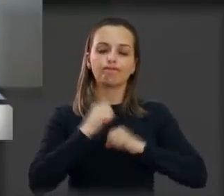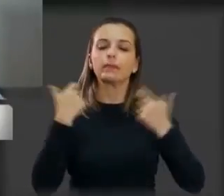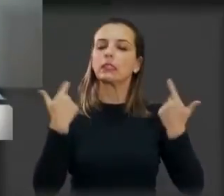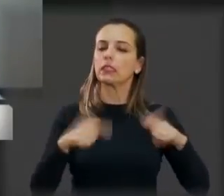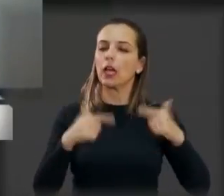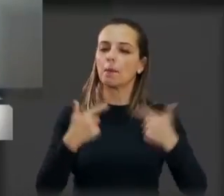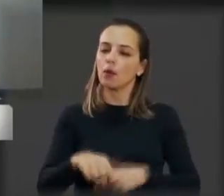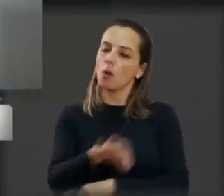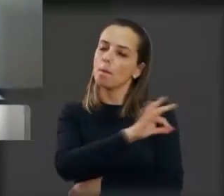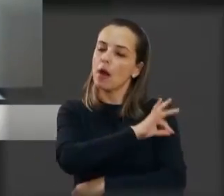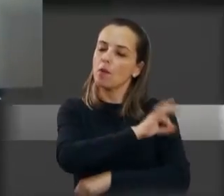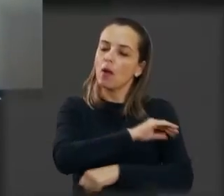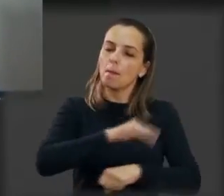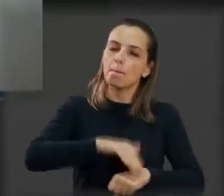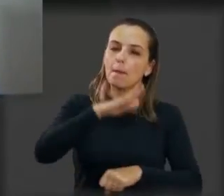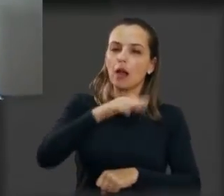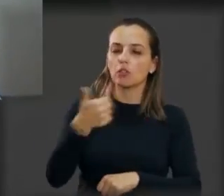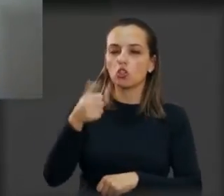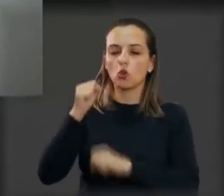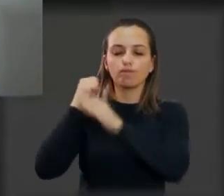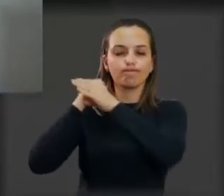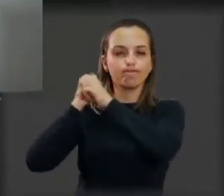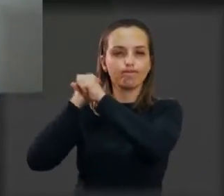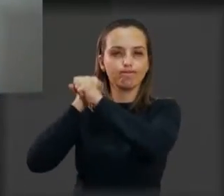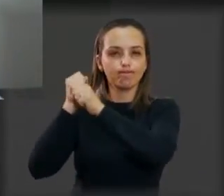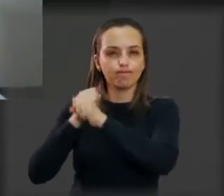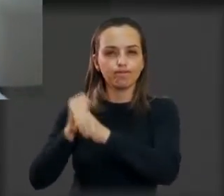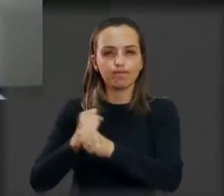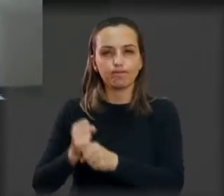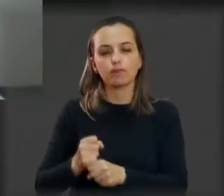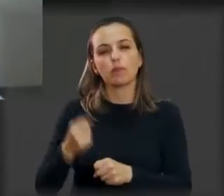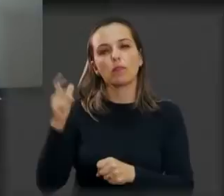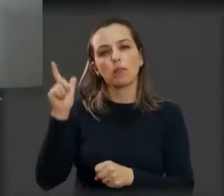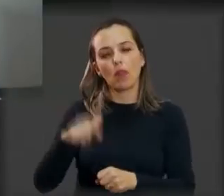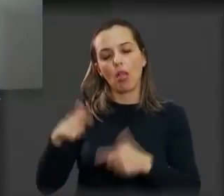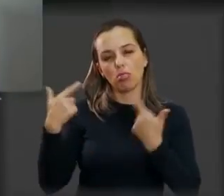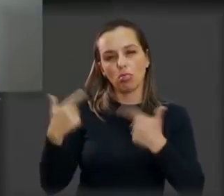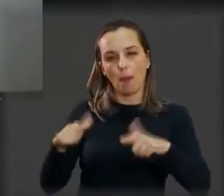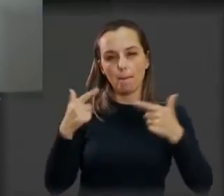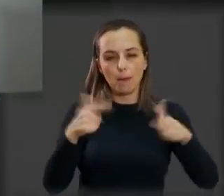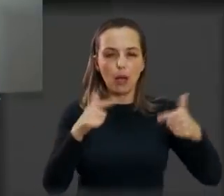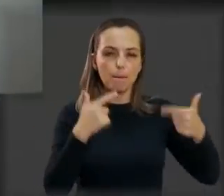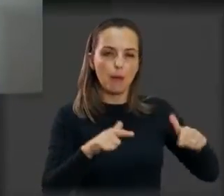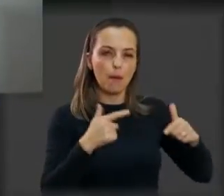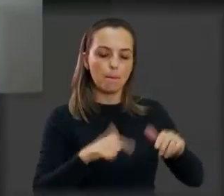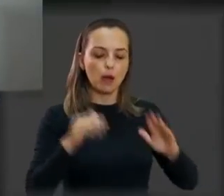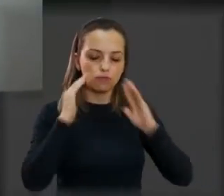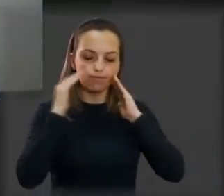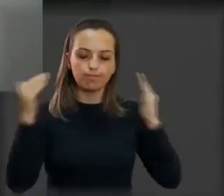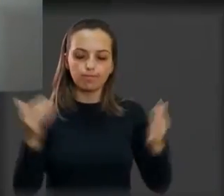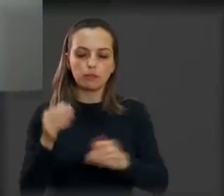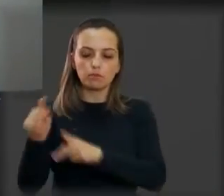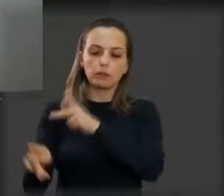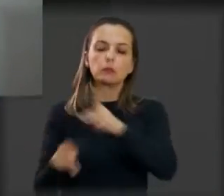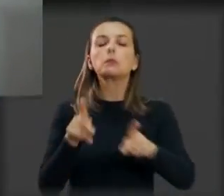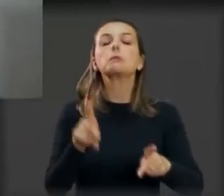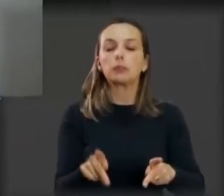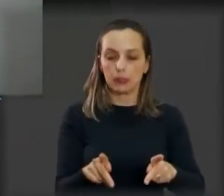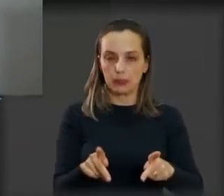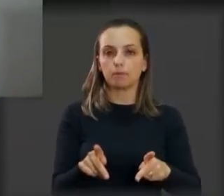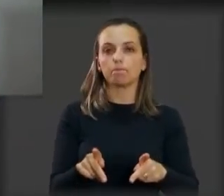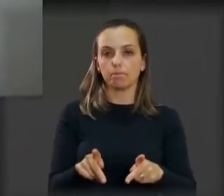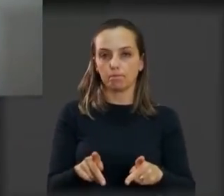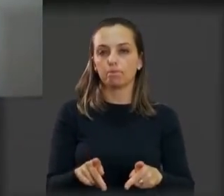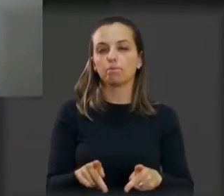Prefeitura há mais de 18 anos, com uma extensa folha de serviços prestados a toda a população como um todo.